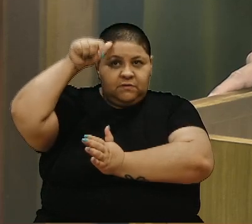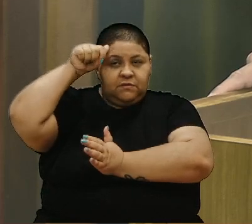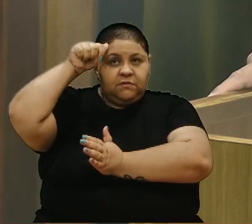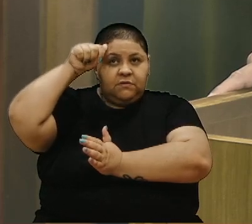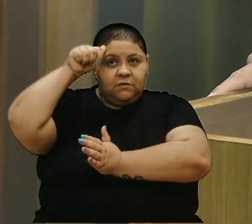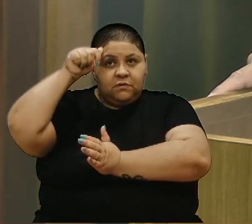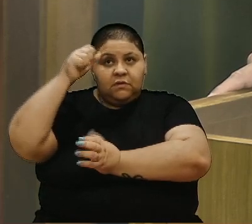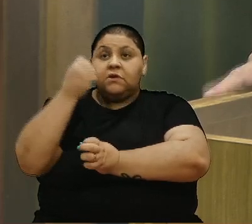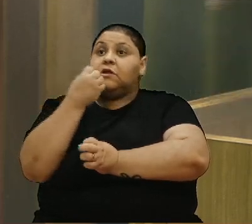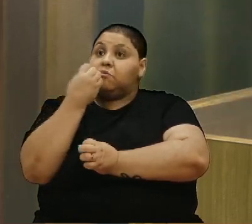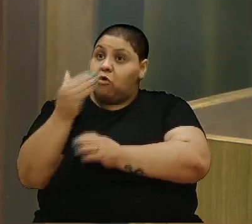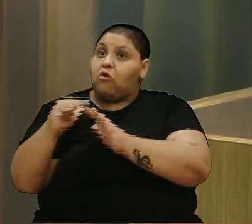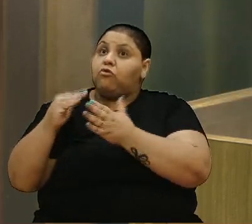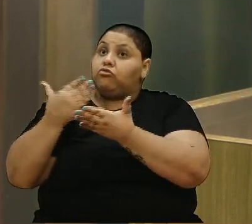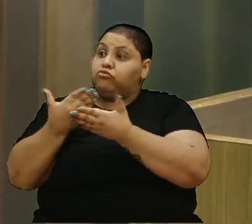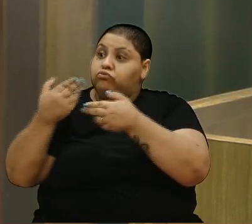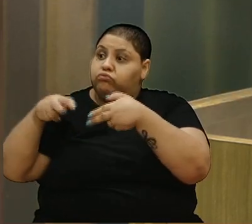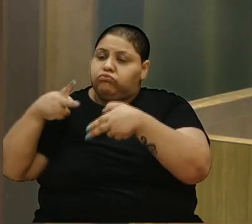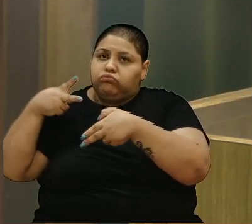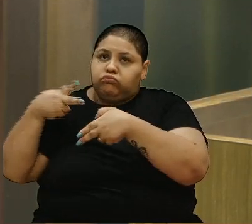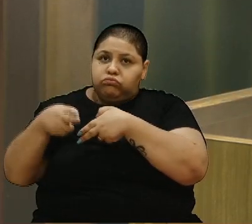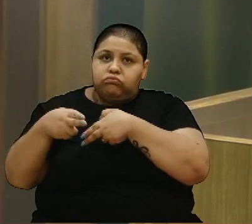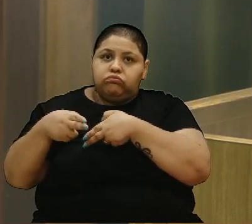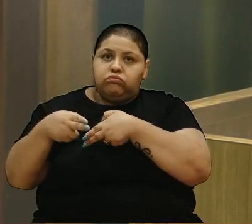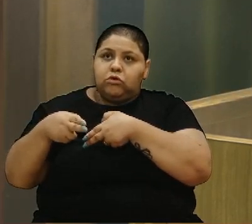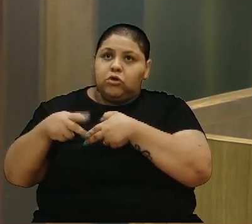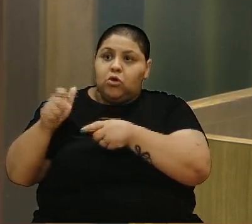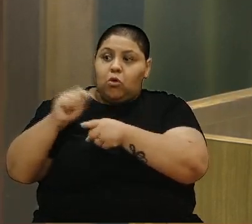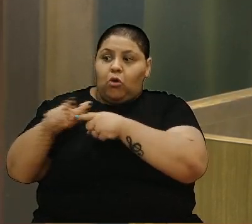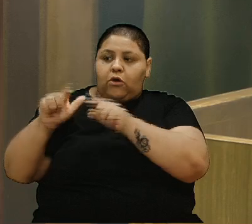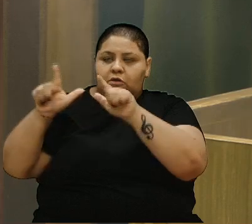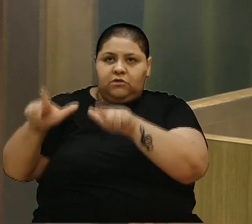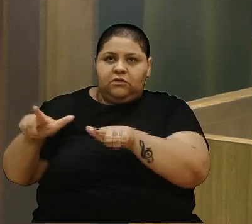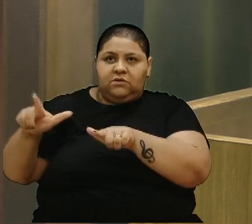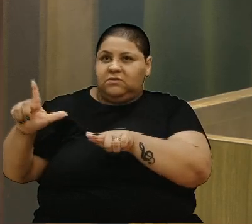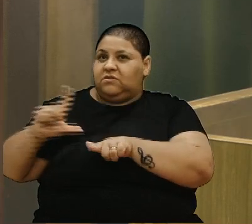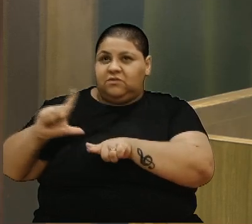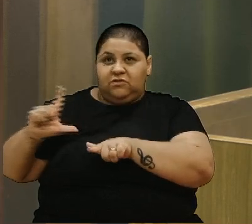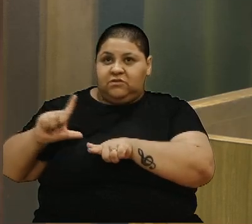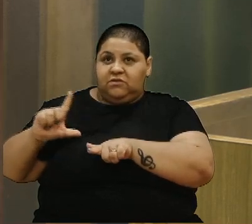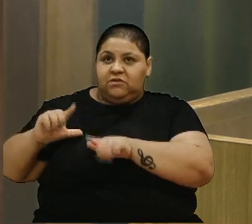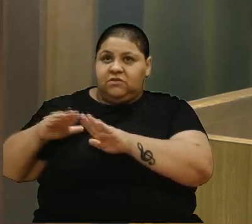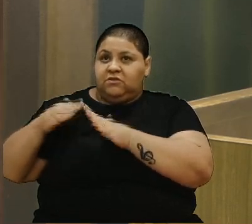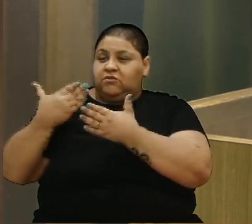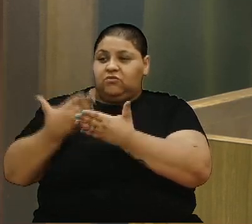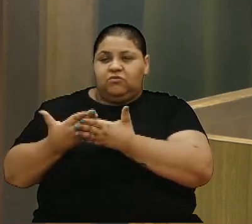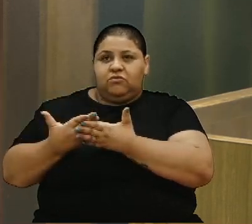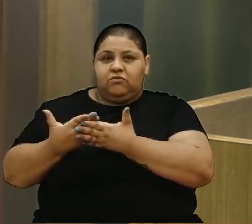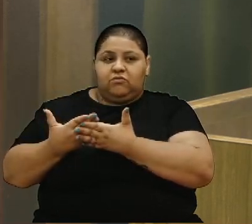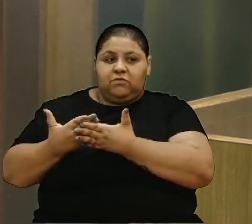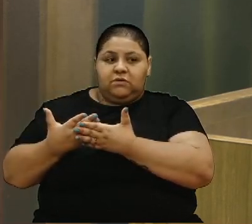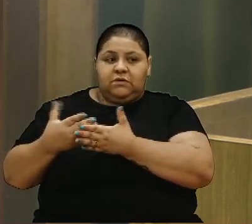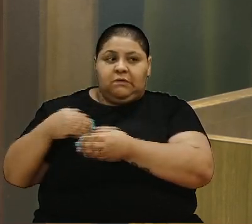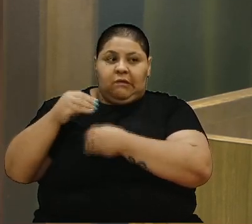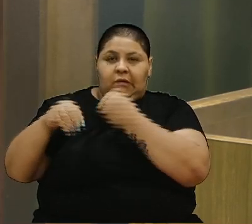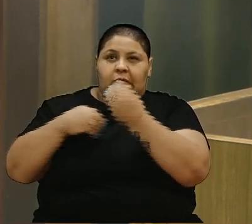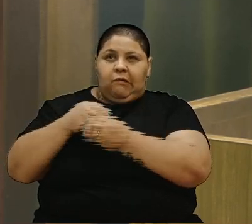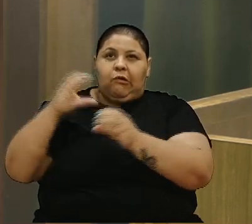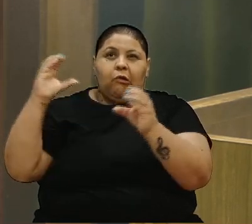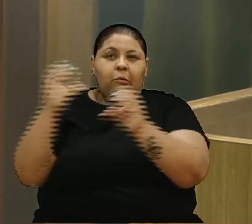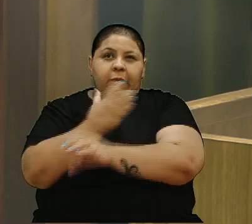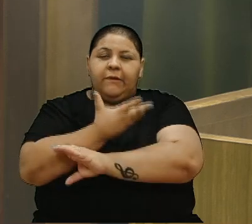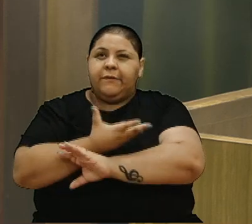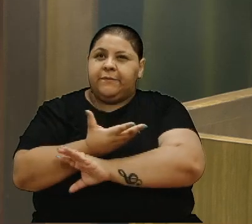bem que essa escola foi criada alocando um espaço, porque se nós não tivéssemos a Escola do Desvio Risso, o colapso seria completo e